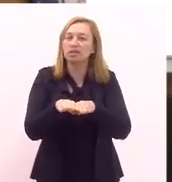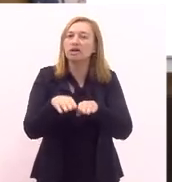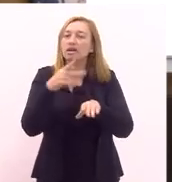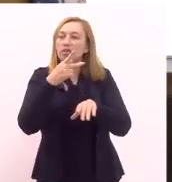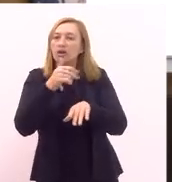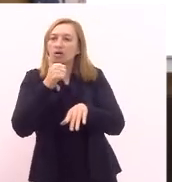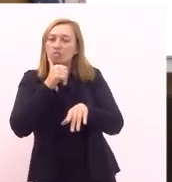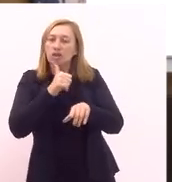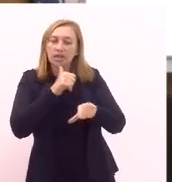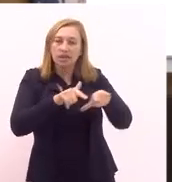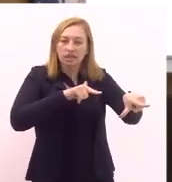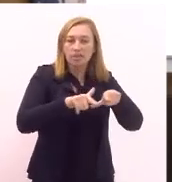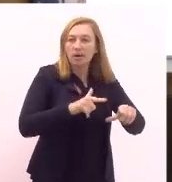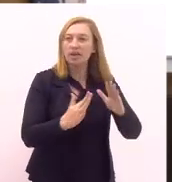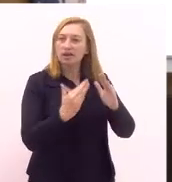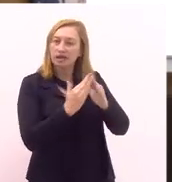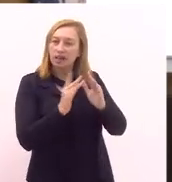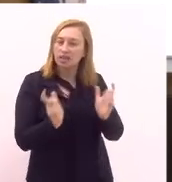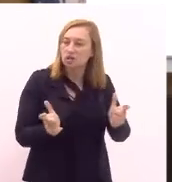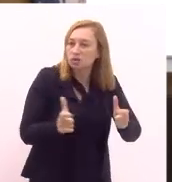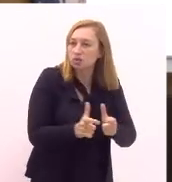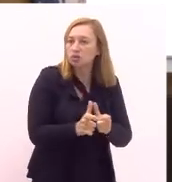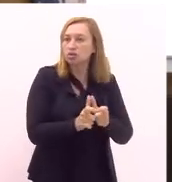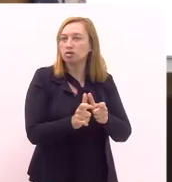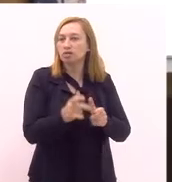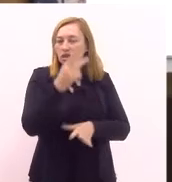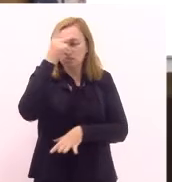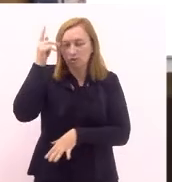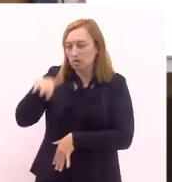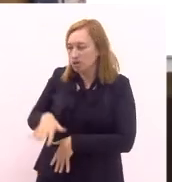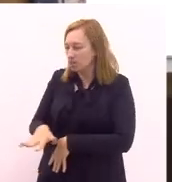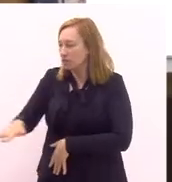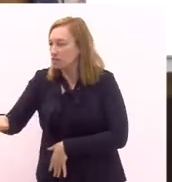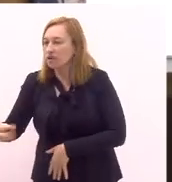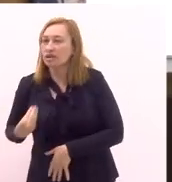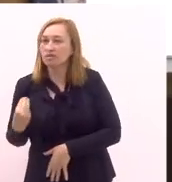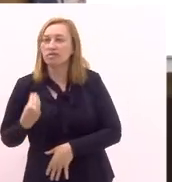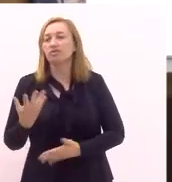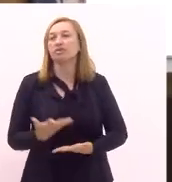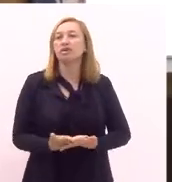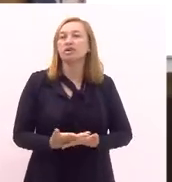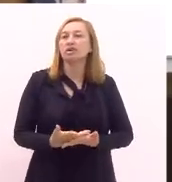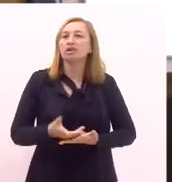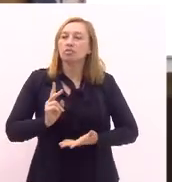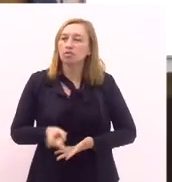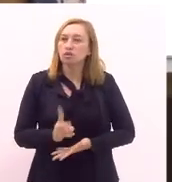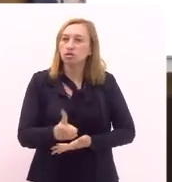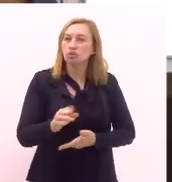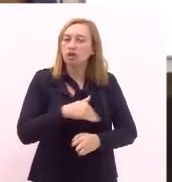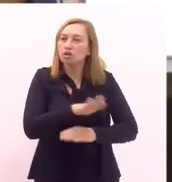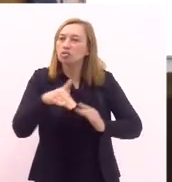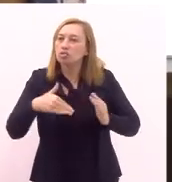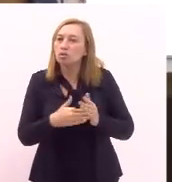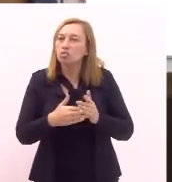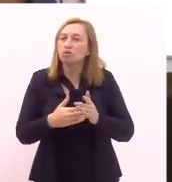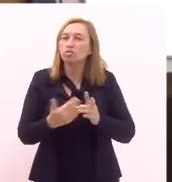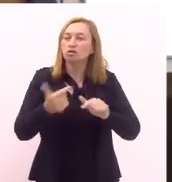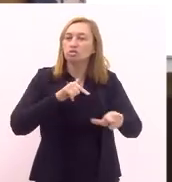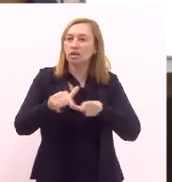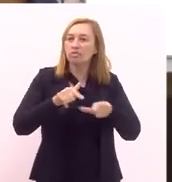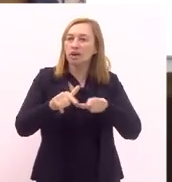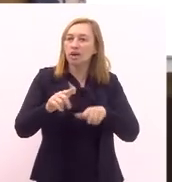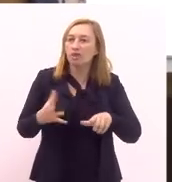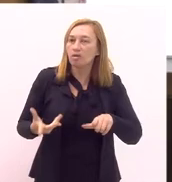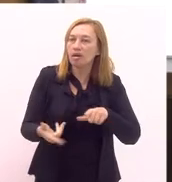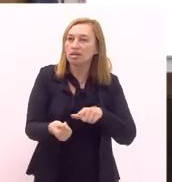doméstica das minorias e dos moradores das Comunidades ela Manteve a coerência em todos os mandatos e cargos